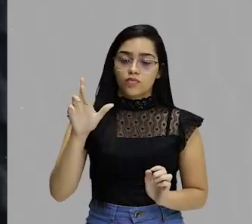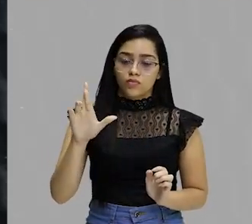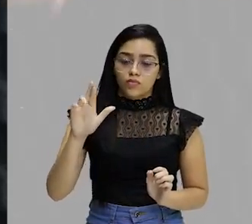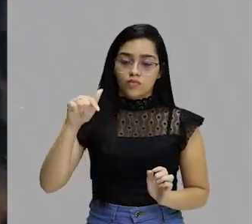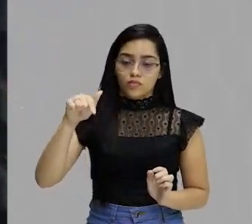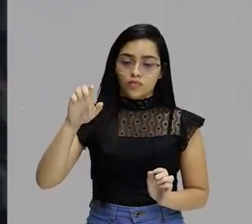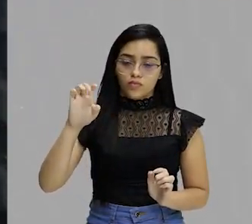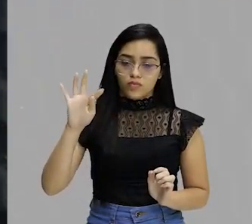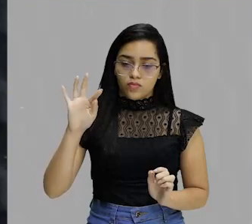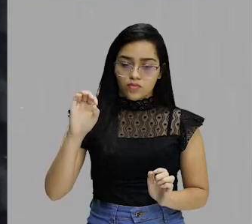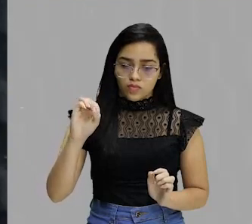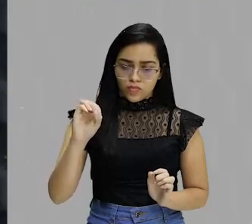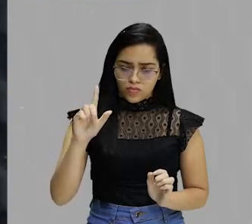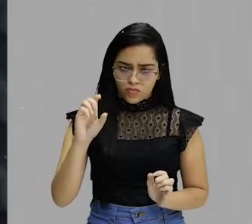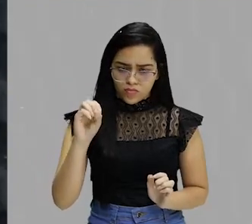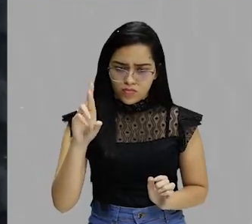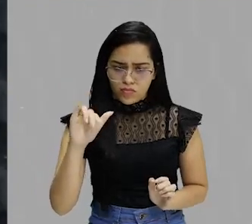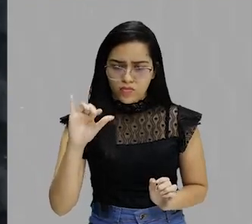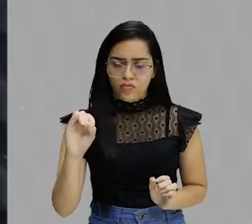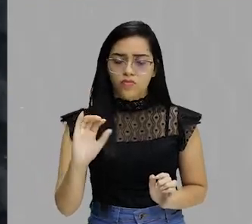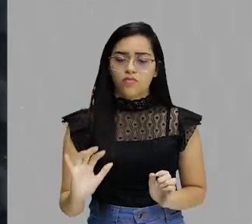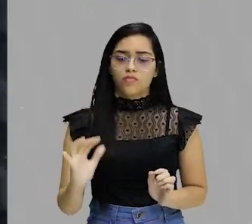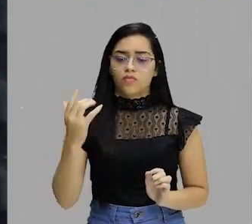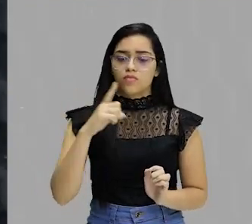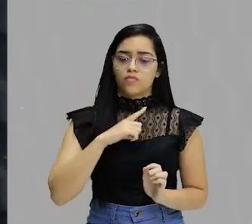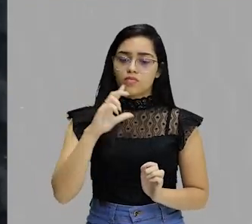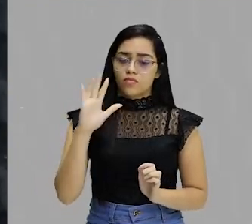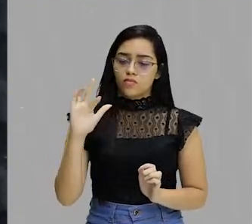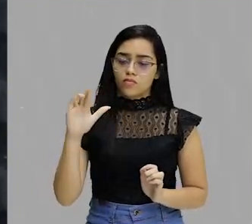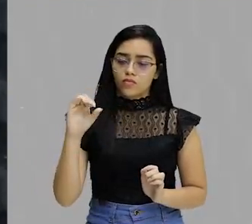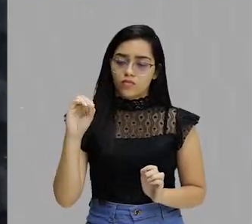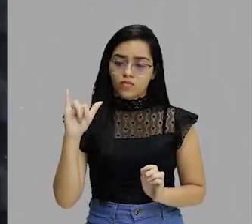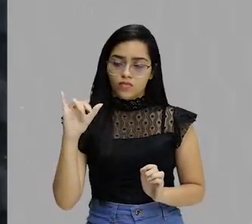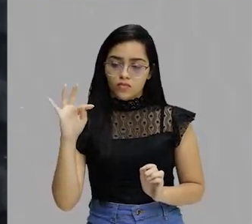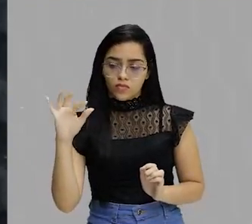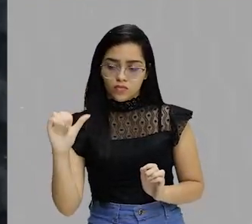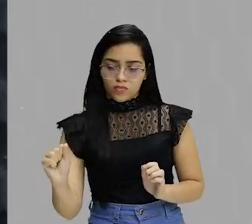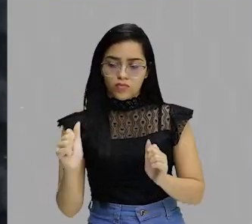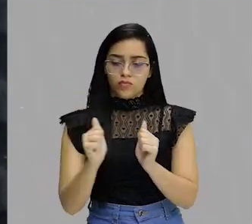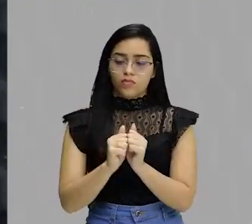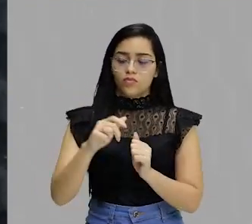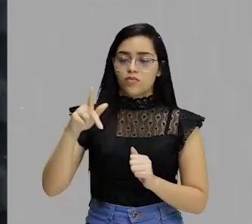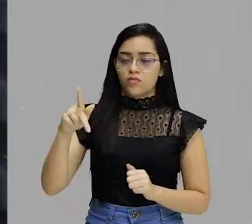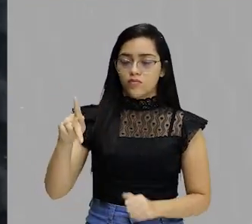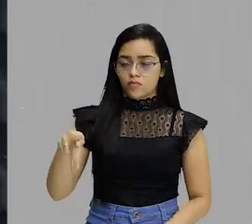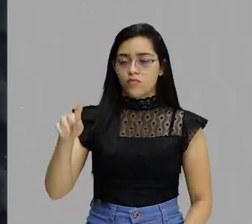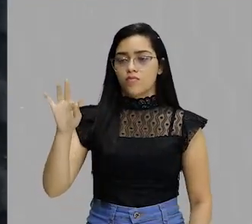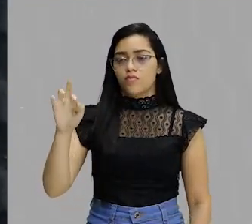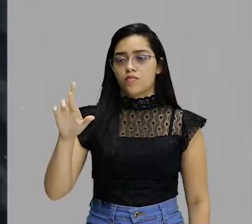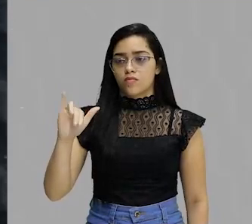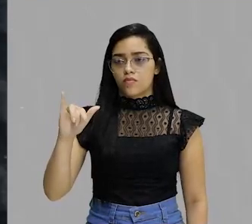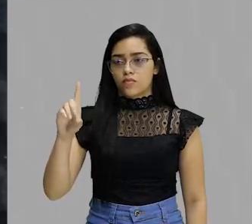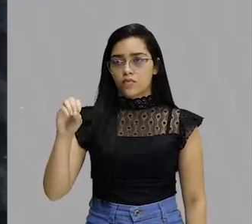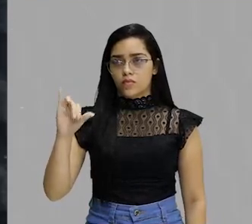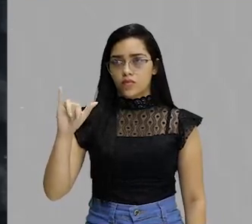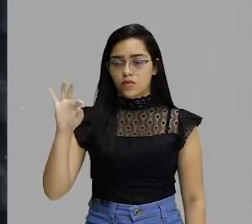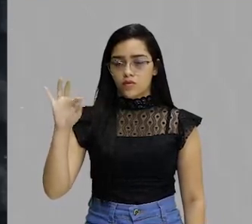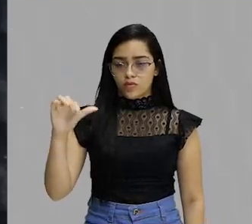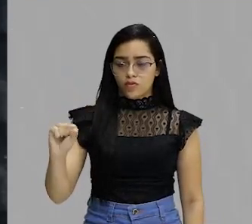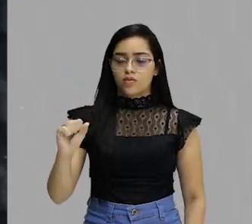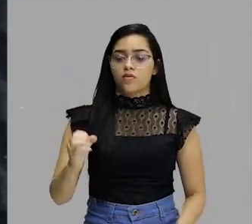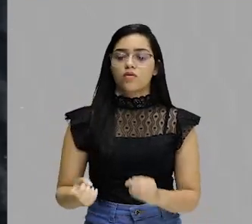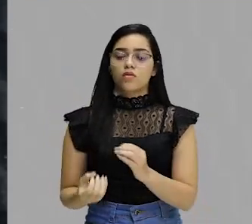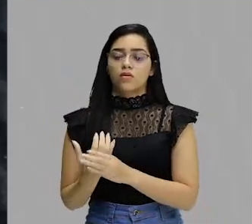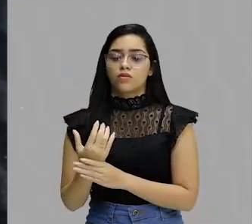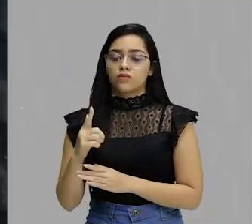arquegônio, semelhante ao que acontece nas briófitas e nas pteridófitas, né? O arquegônio é a estrutura que